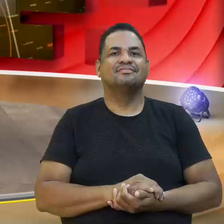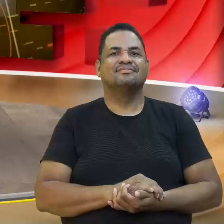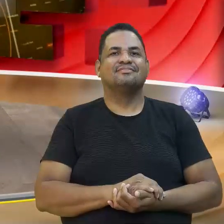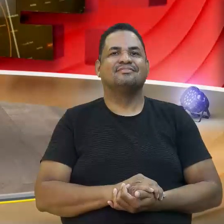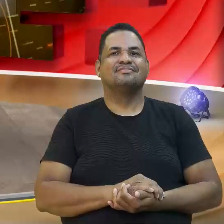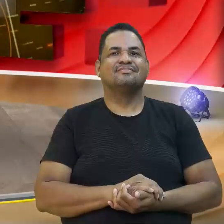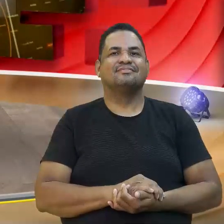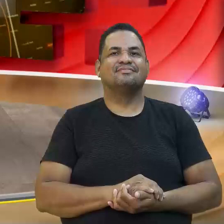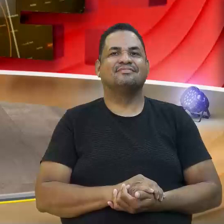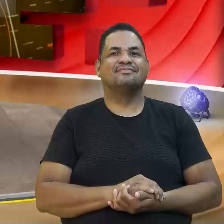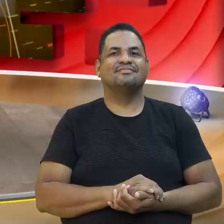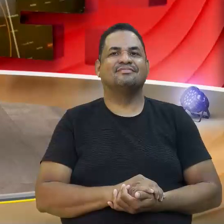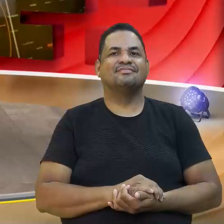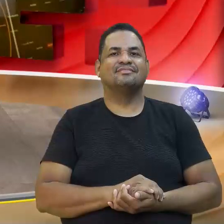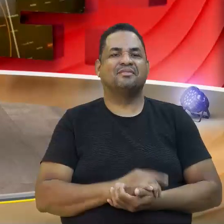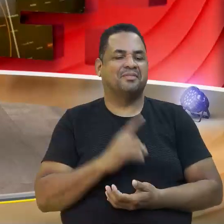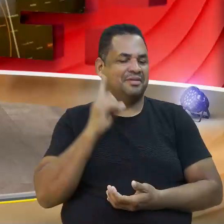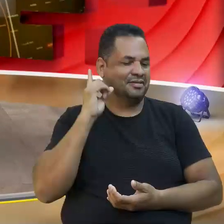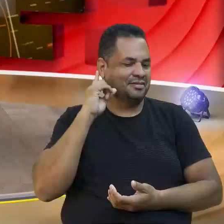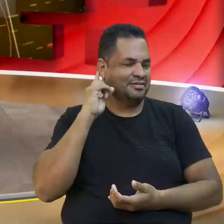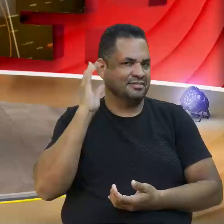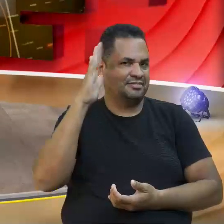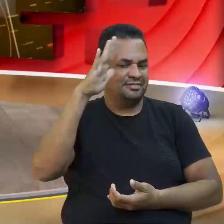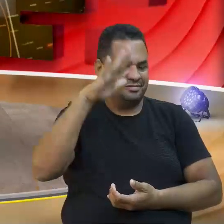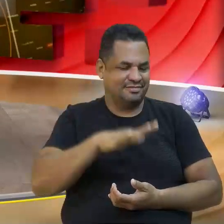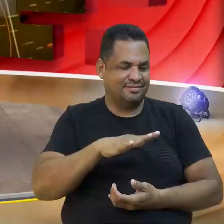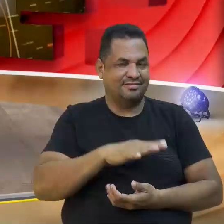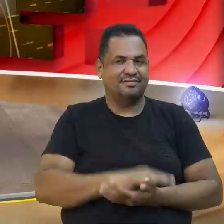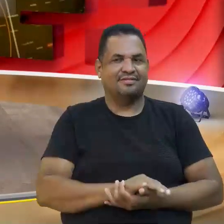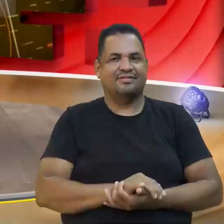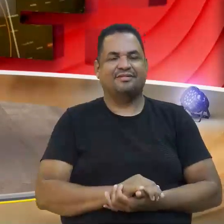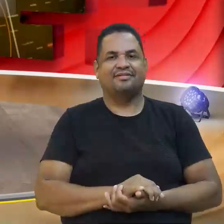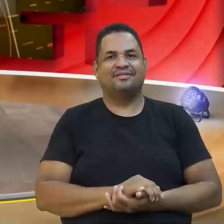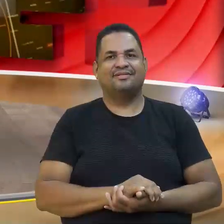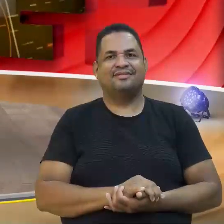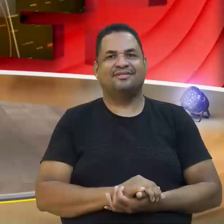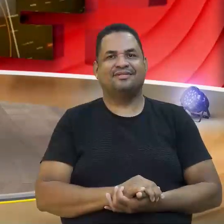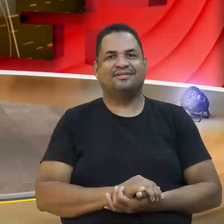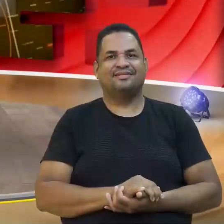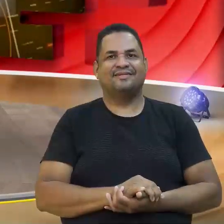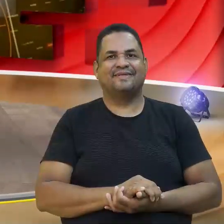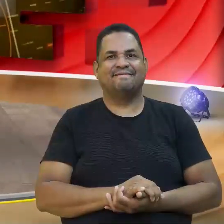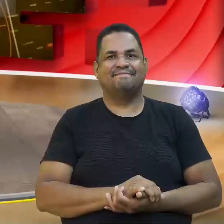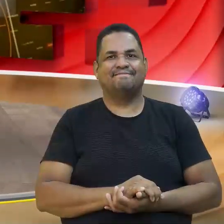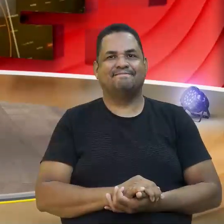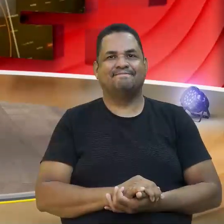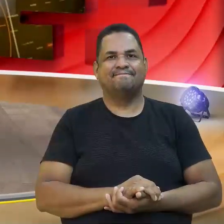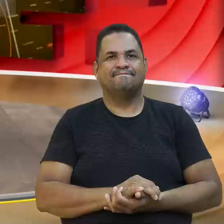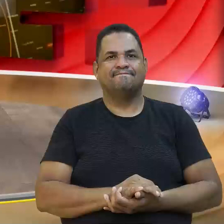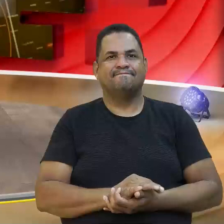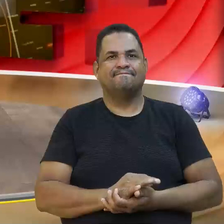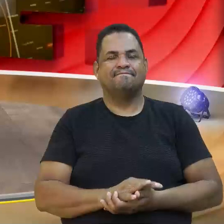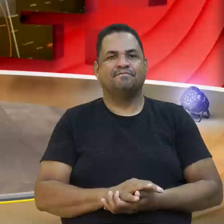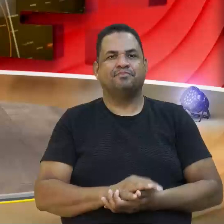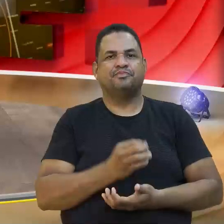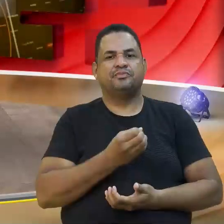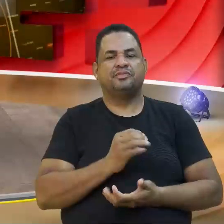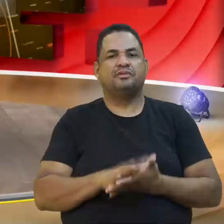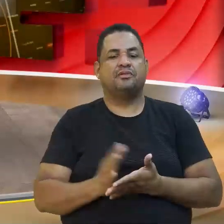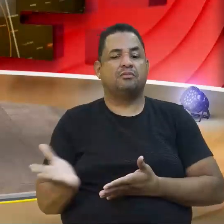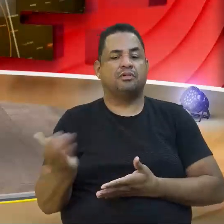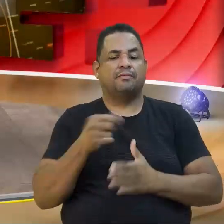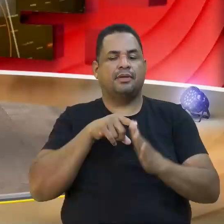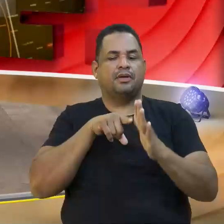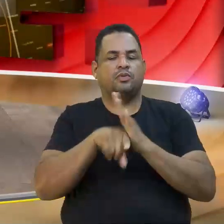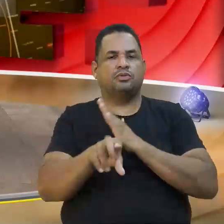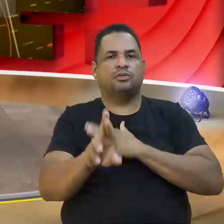na orelha. Já. Ganhei. Você então vamos para a hora do quiz. No quiz a gente vai fazer